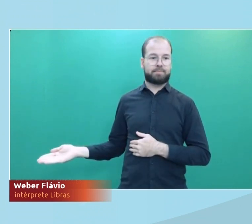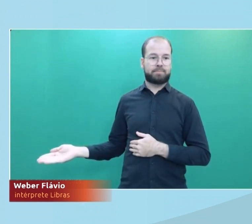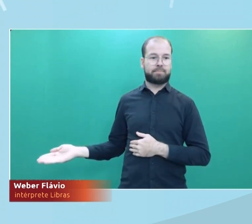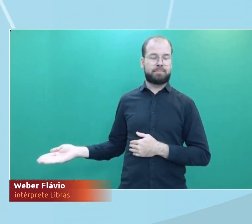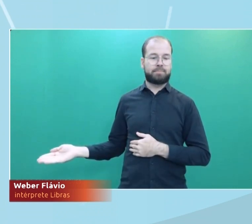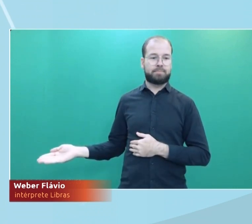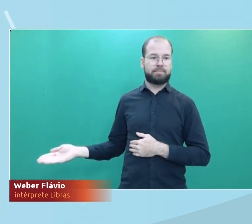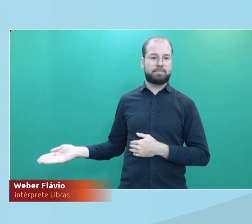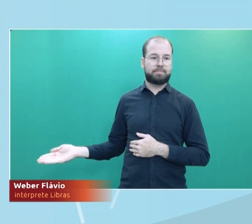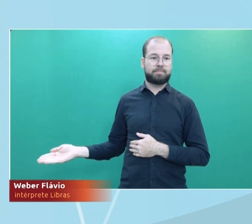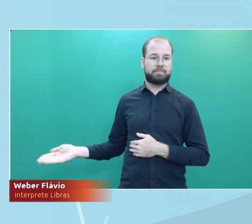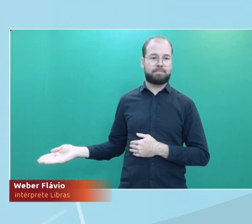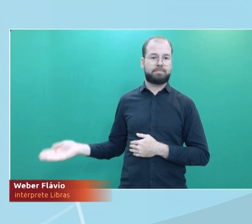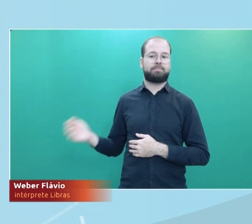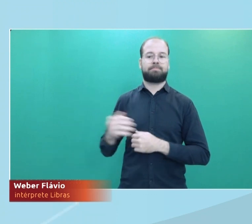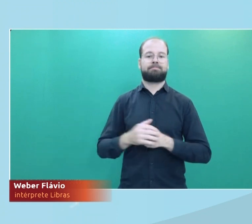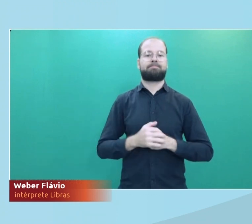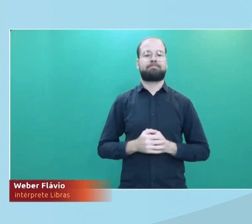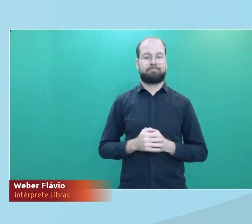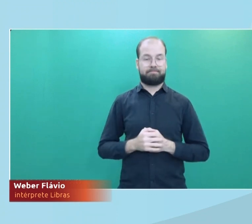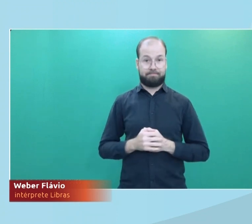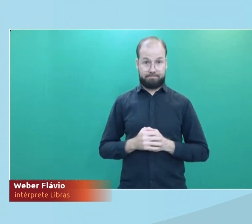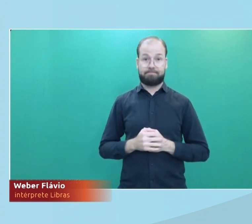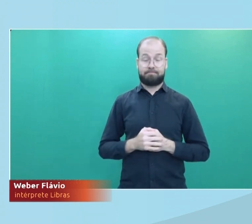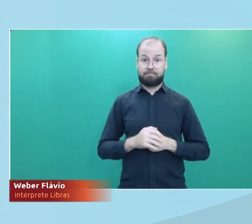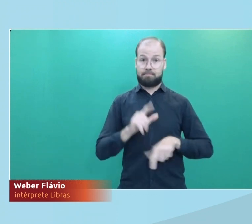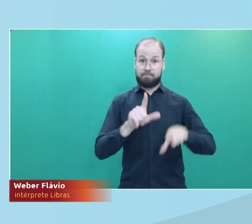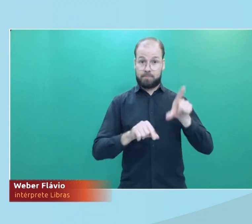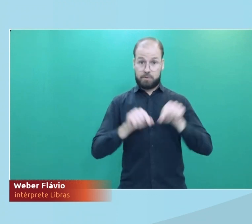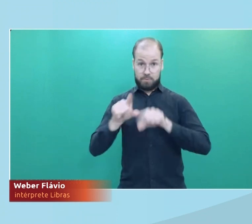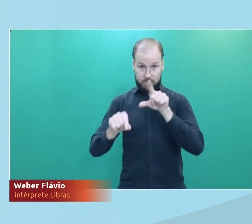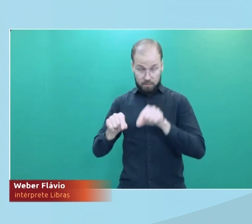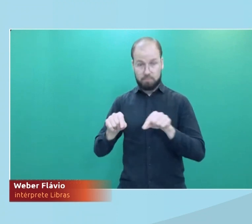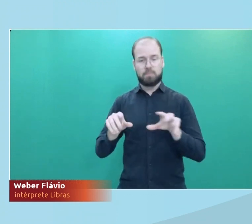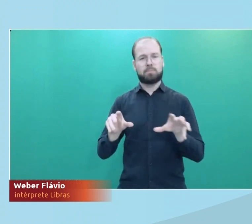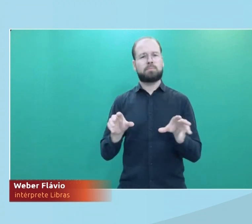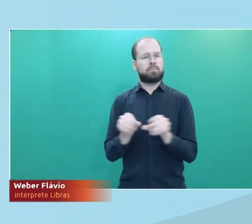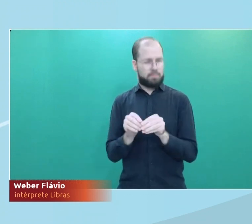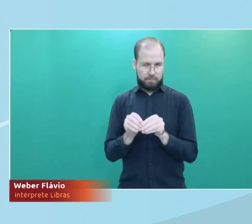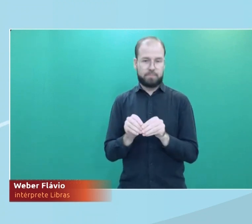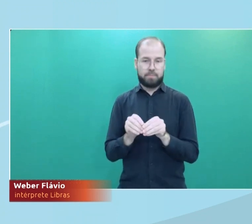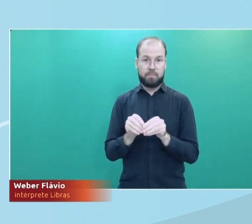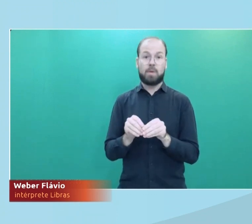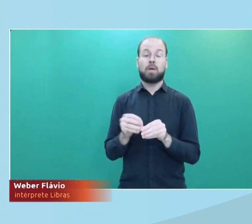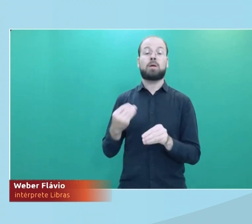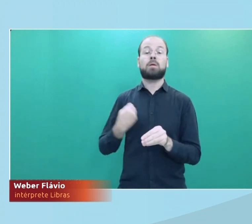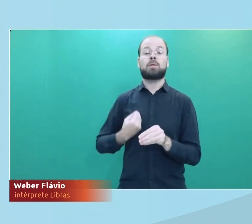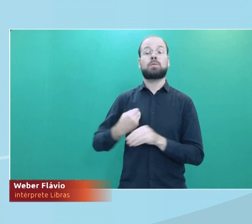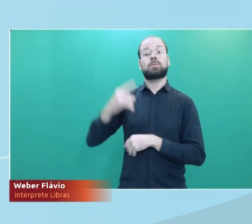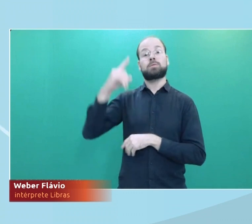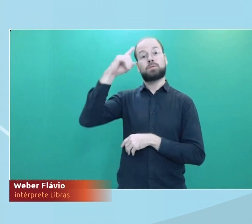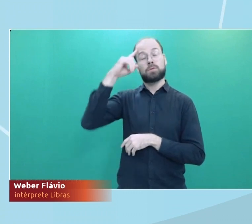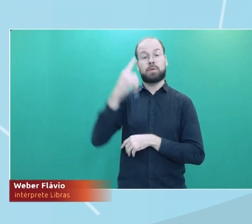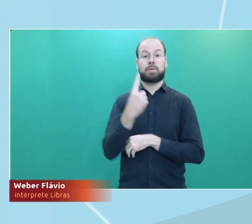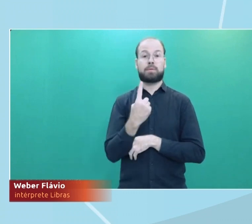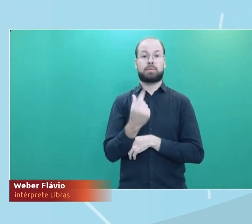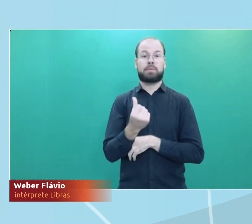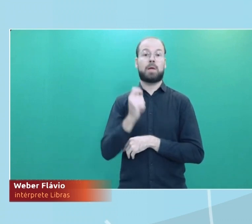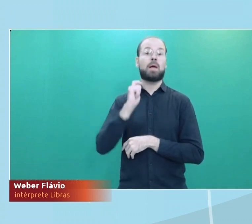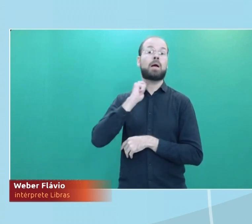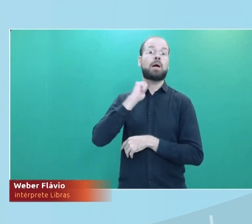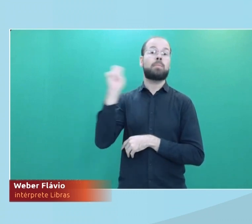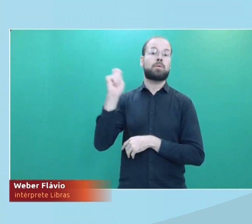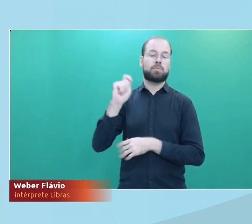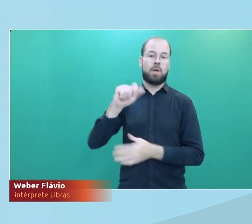ifg.edu.br/estude no IFG. O processo seletivo é simplificado, será realizado no dia 16 de abril, no campus